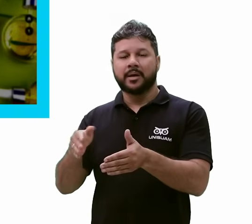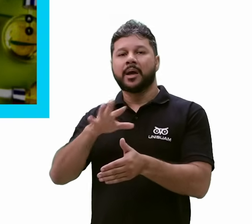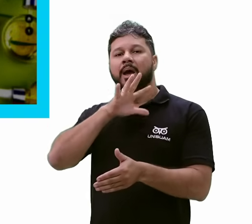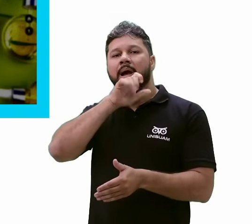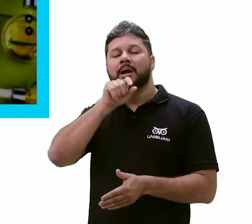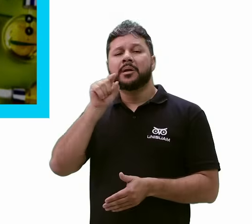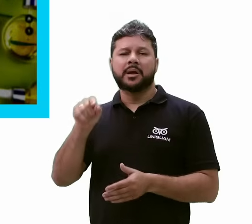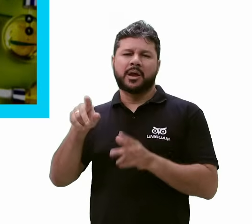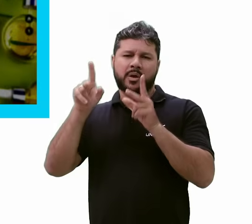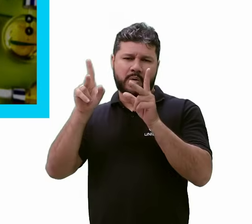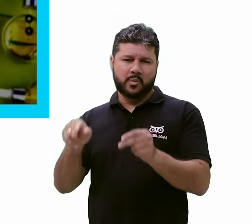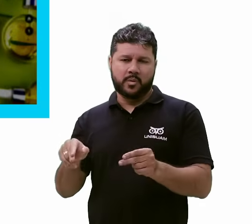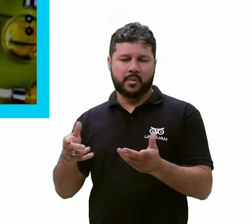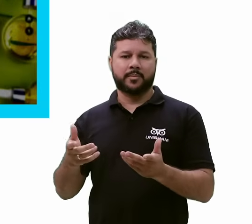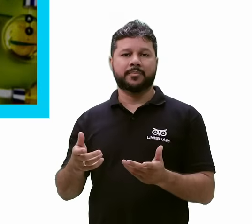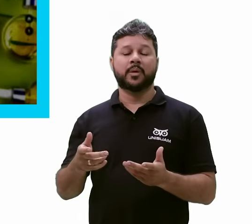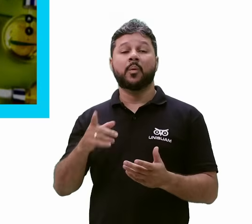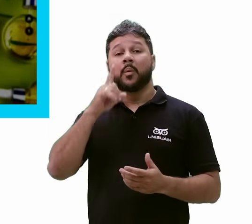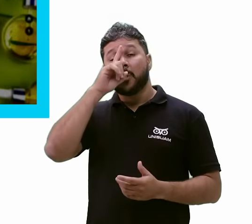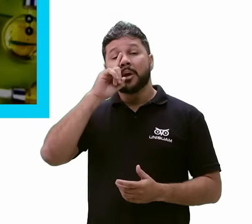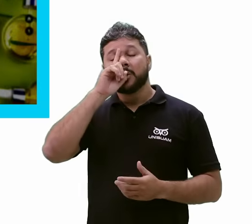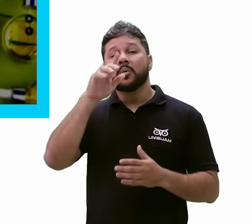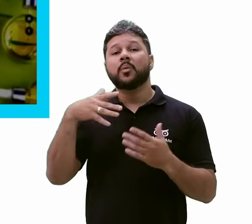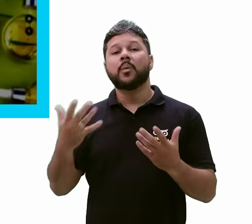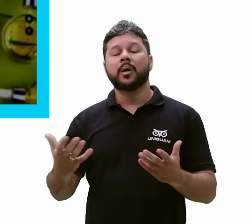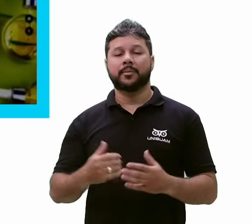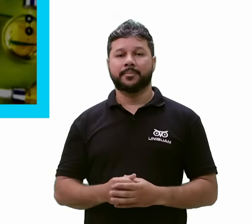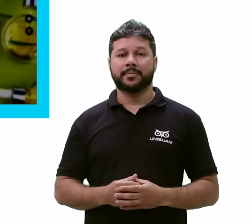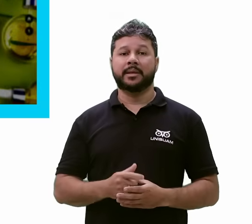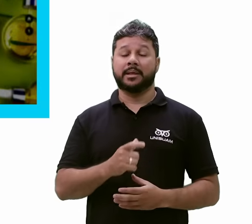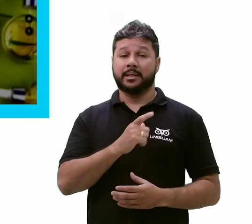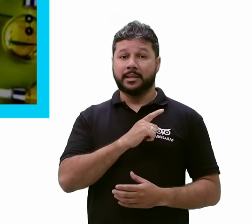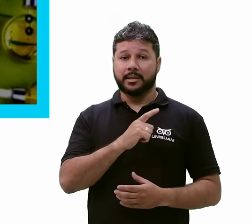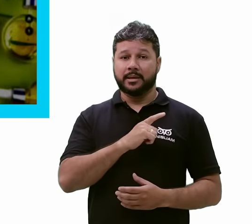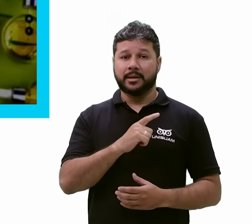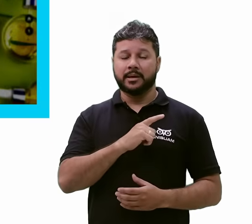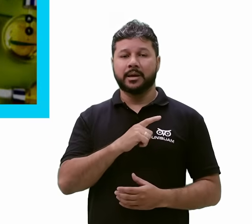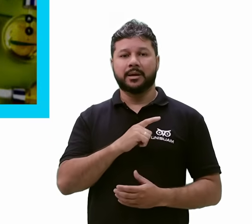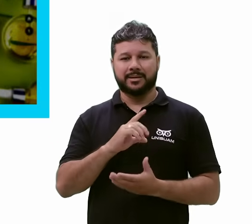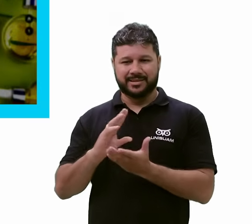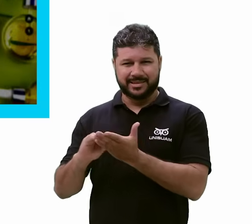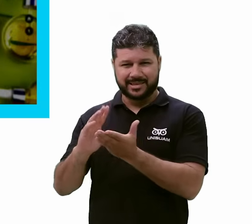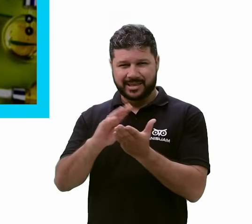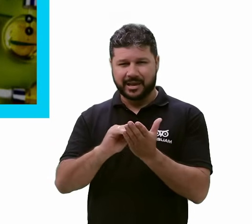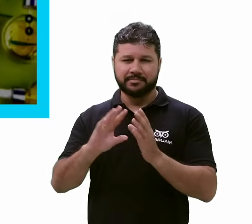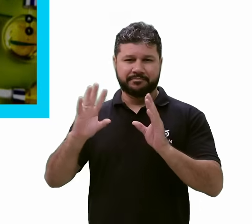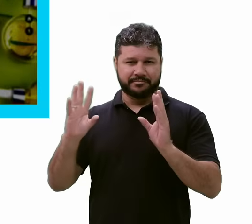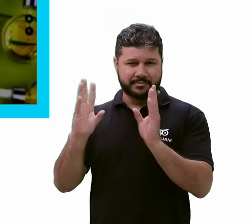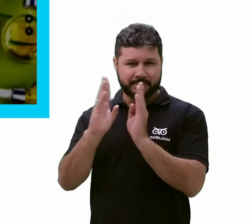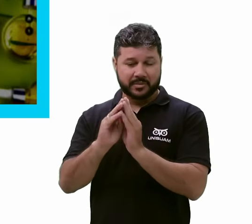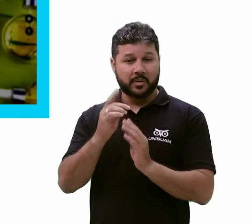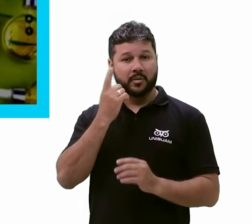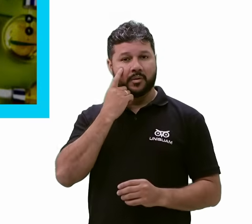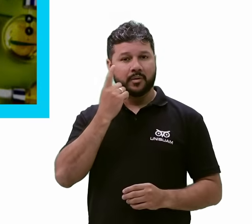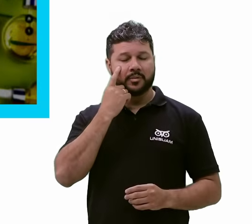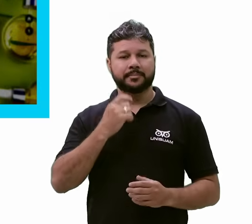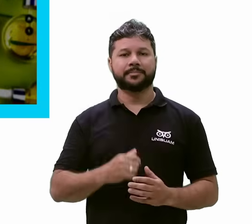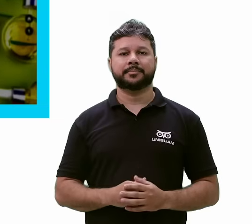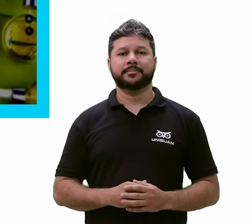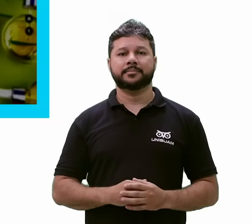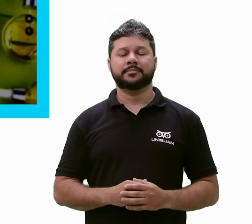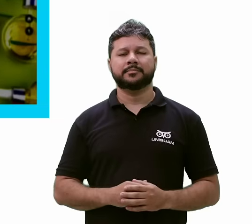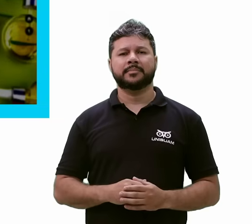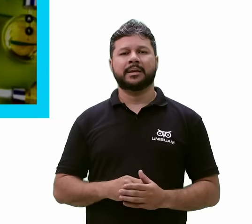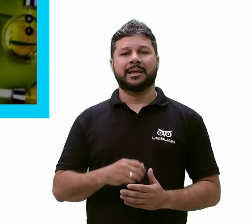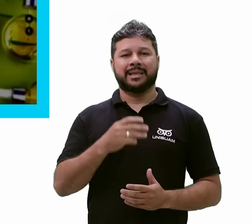maconha que são a mesma coisa. Qual é o risco? Bom, existe um dado presumido, que é esse, que mais